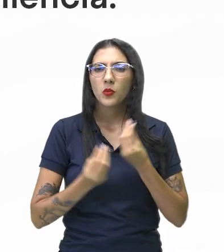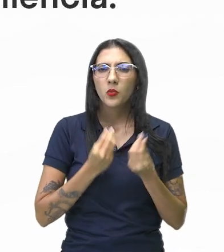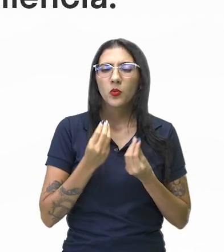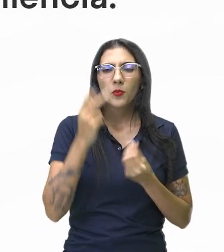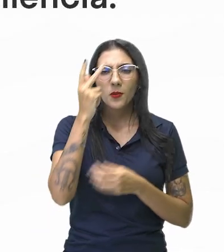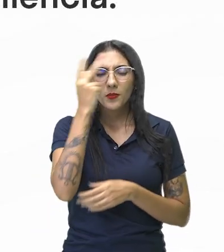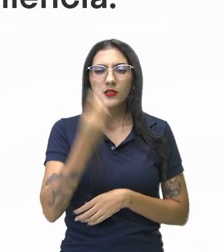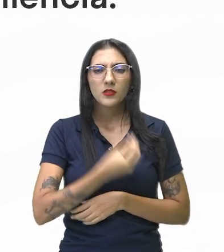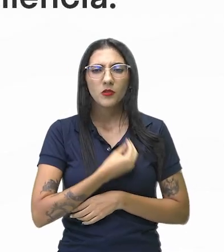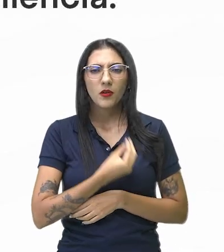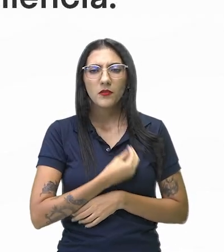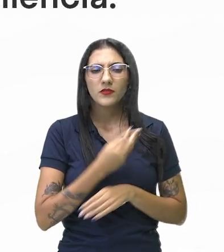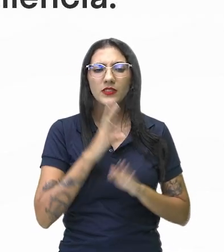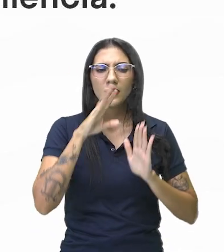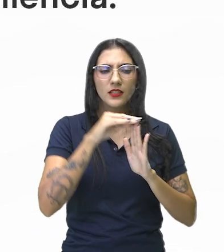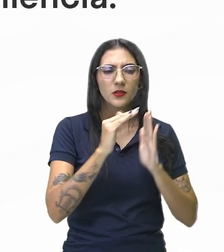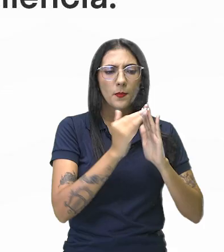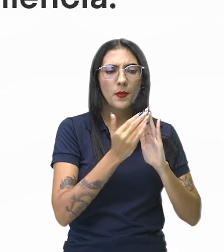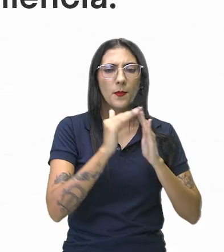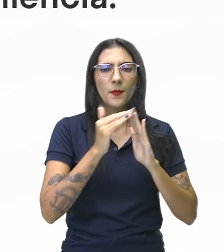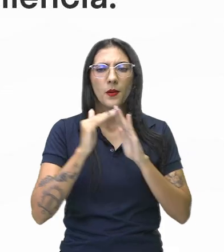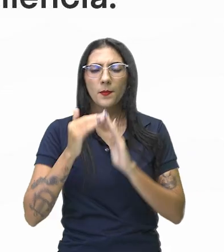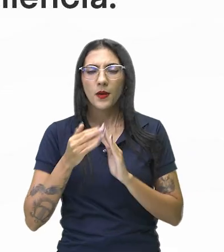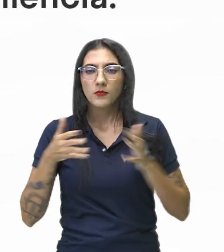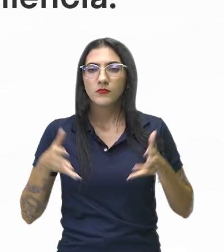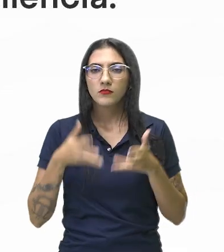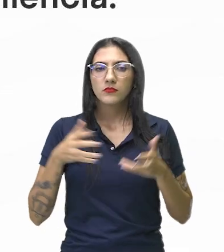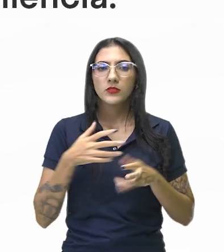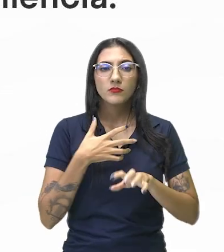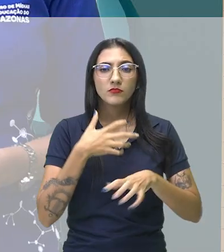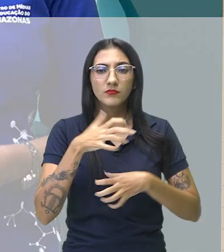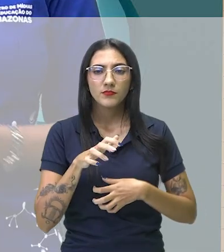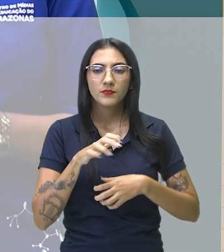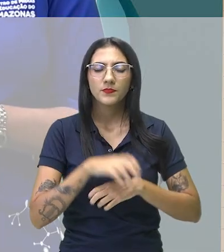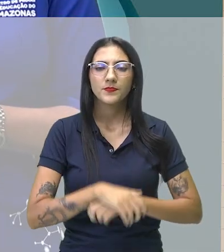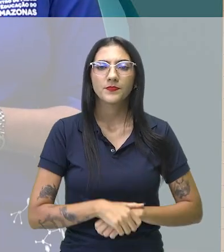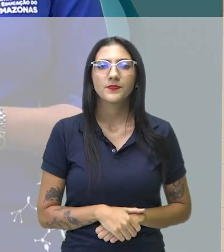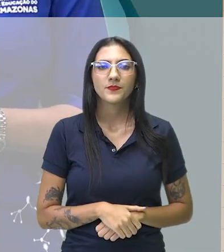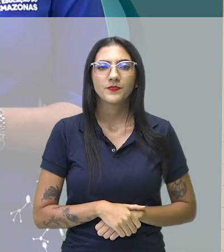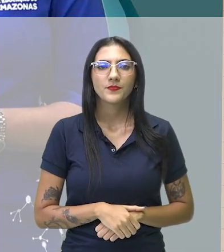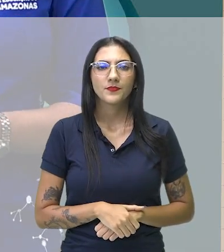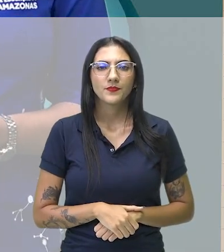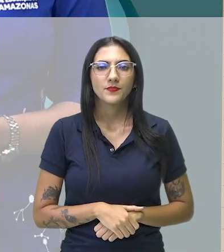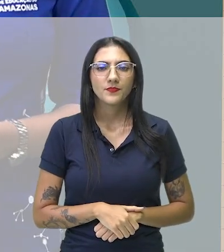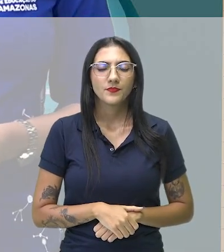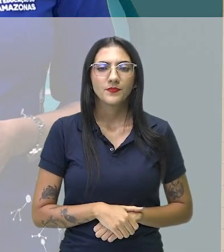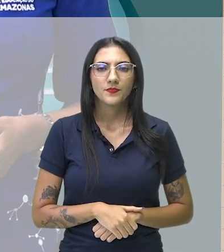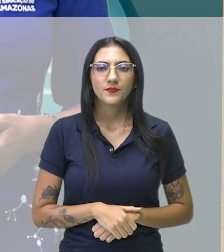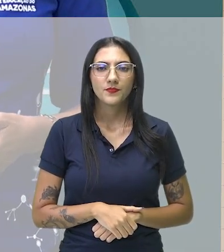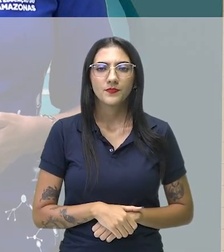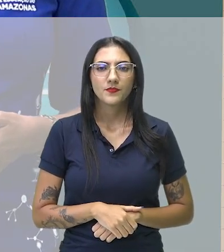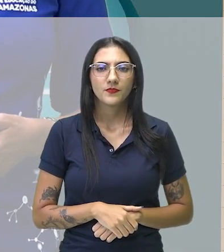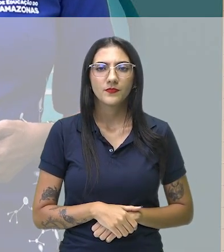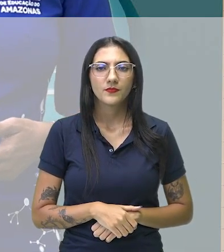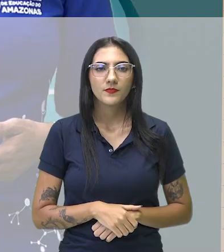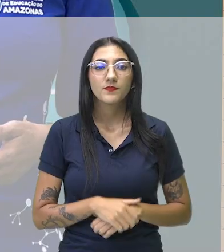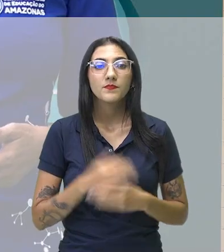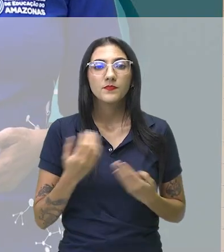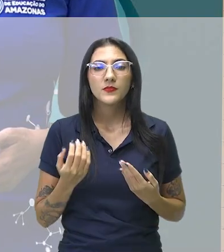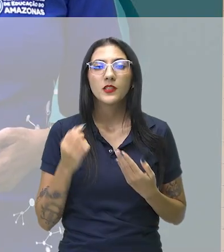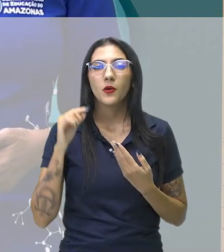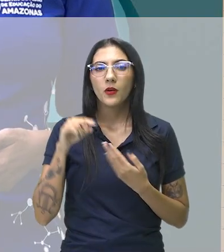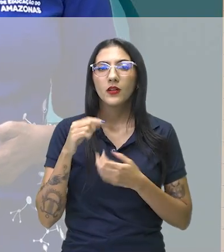das pessoas que vivem nas favelas, promovendo empatia e compreensão. Então, Eu Sou Favela,